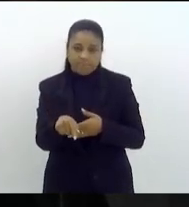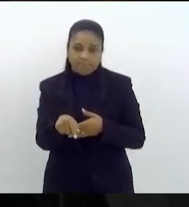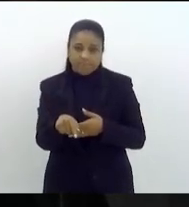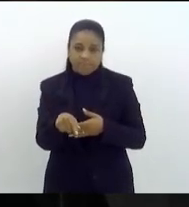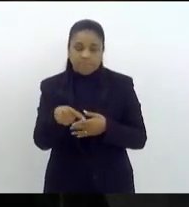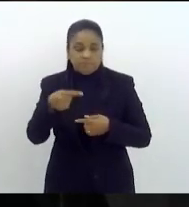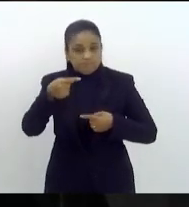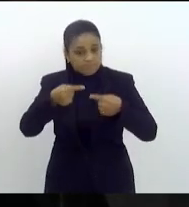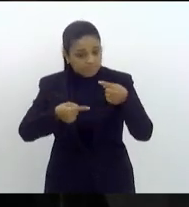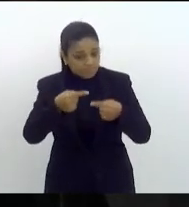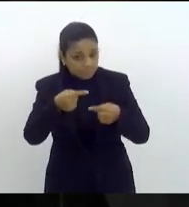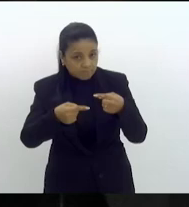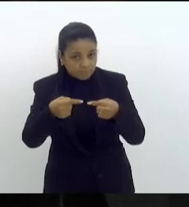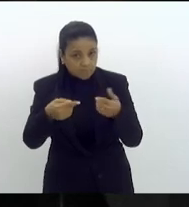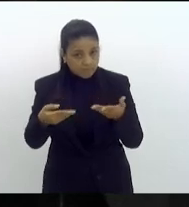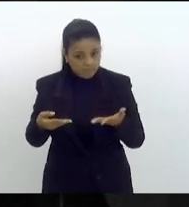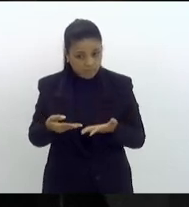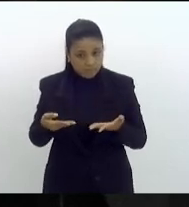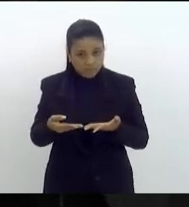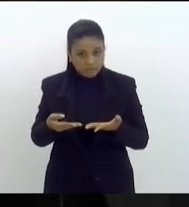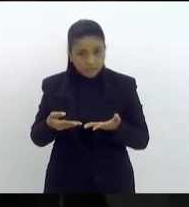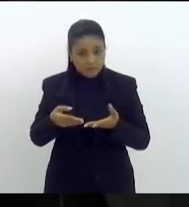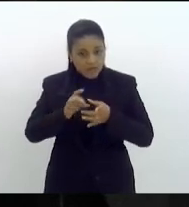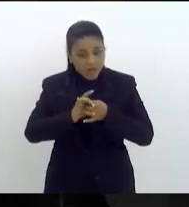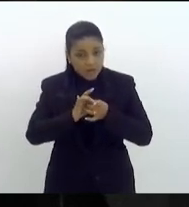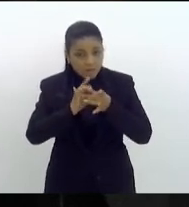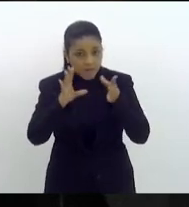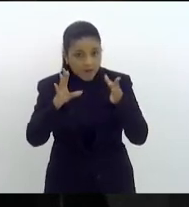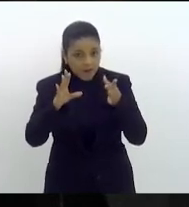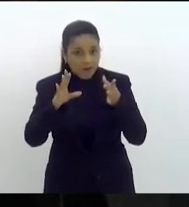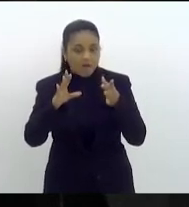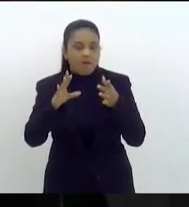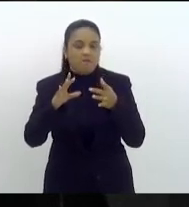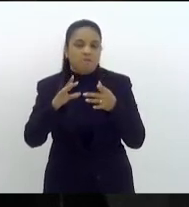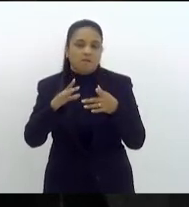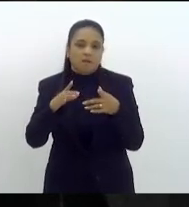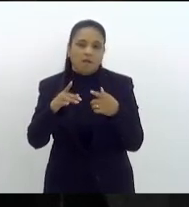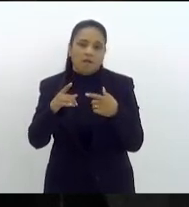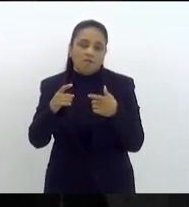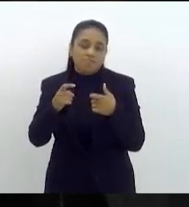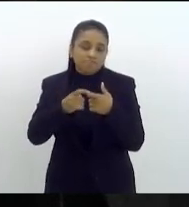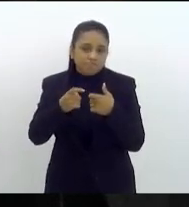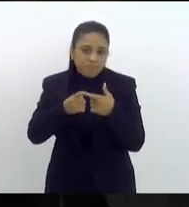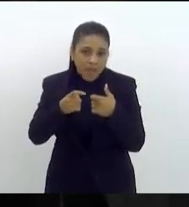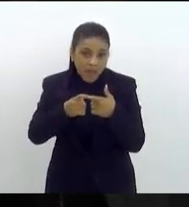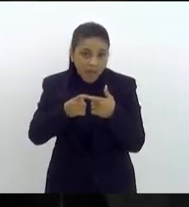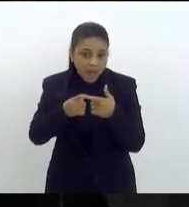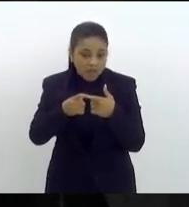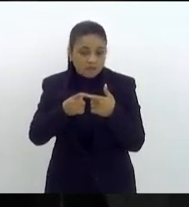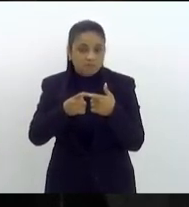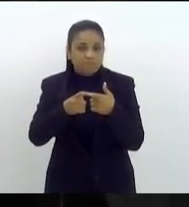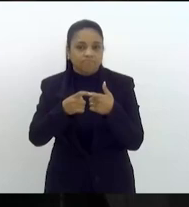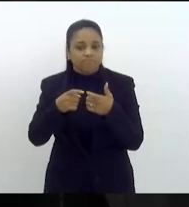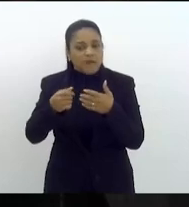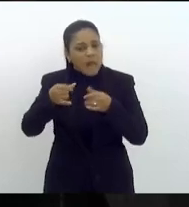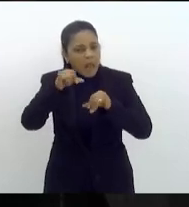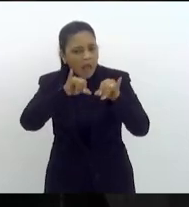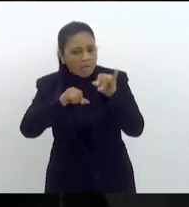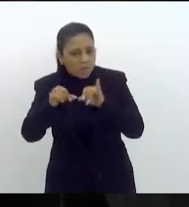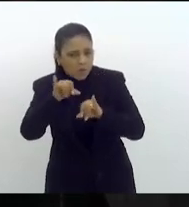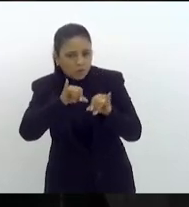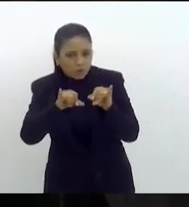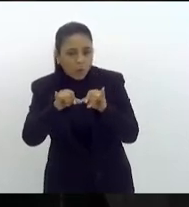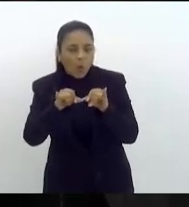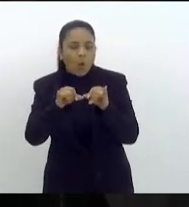a discussão de que liberar algo que é lógico que é crível que é o fornecimento de medicamentos feitos por Laboratórios